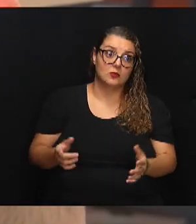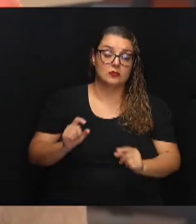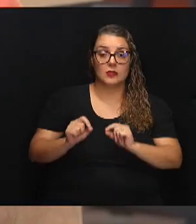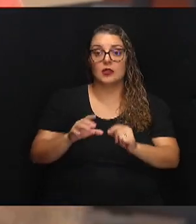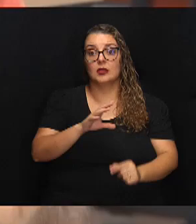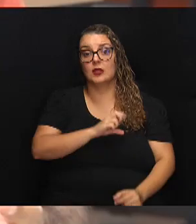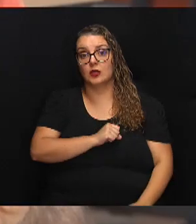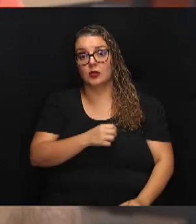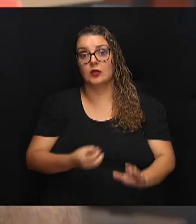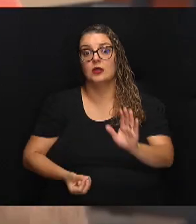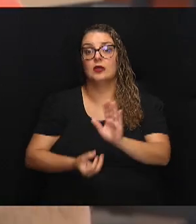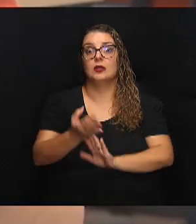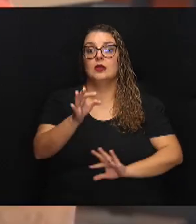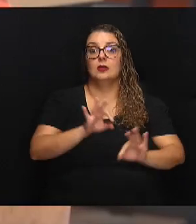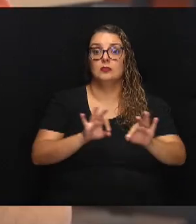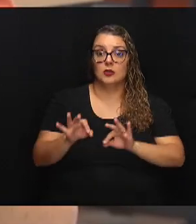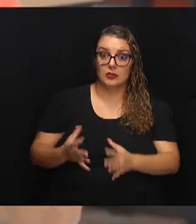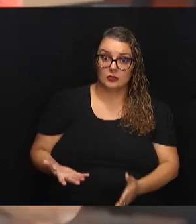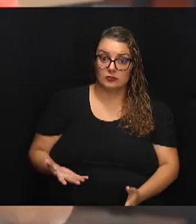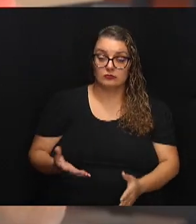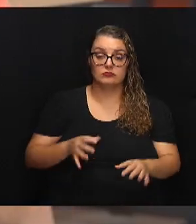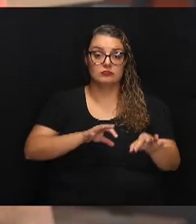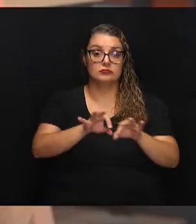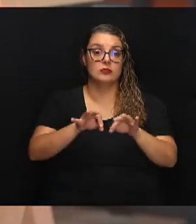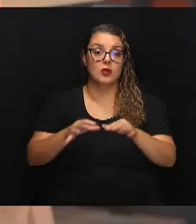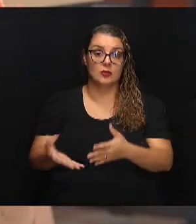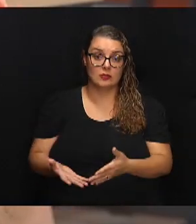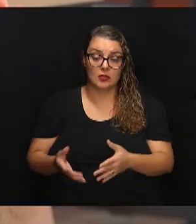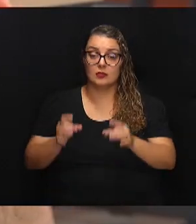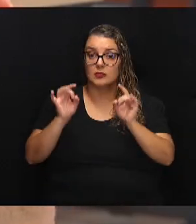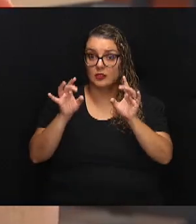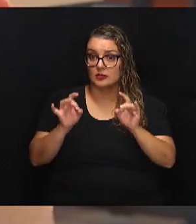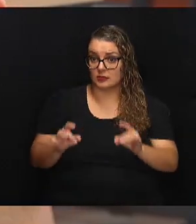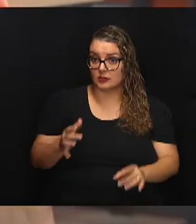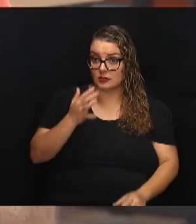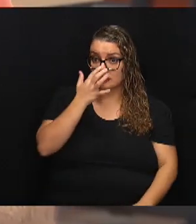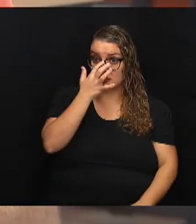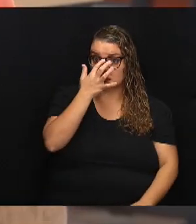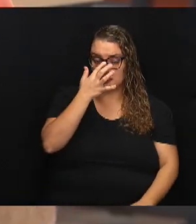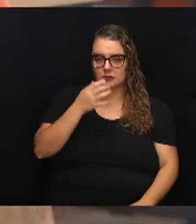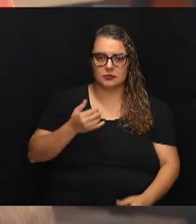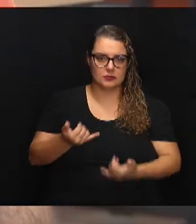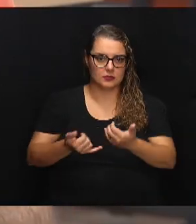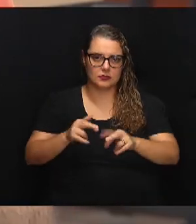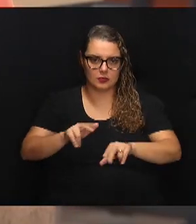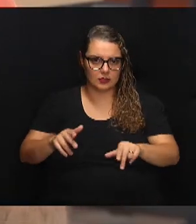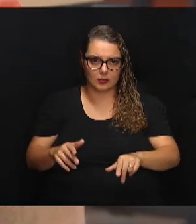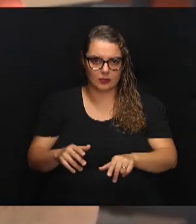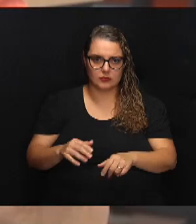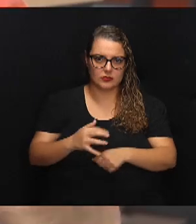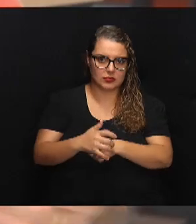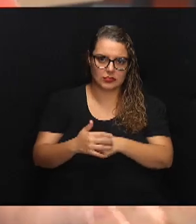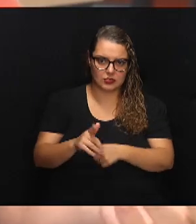de criar projetos e projetos específicos de jogos digitais, de